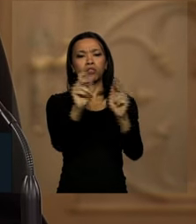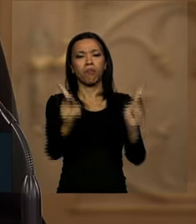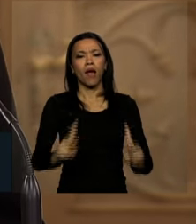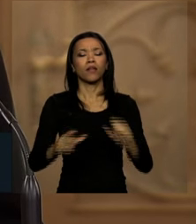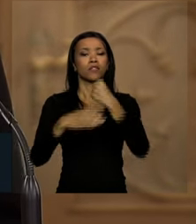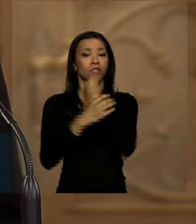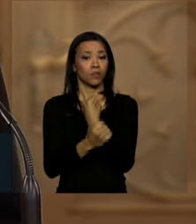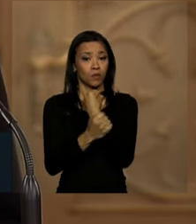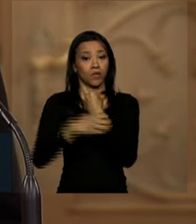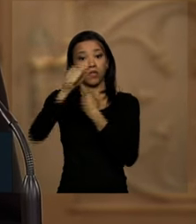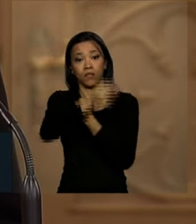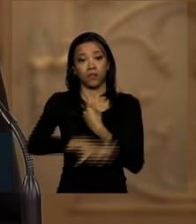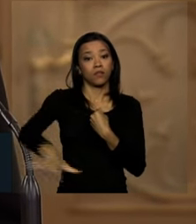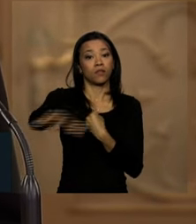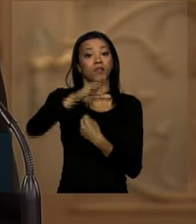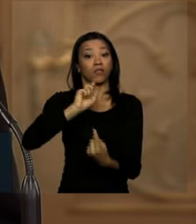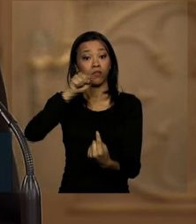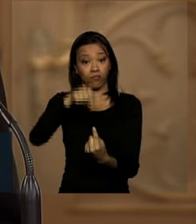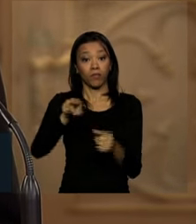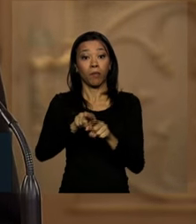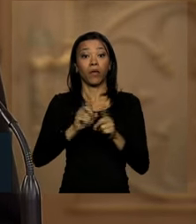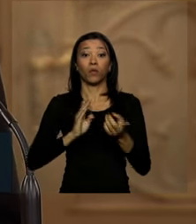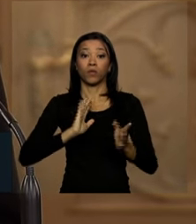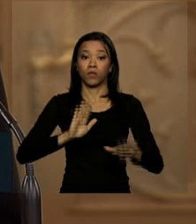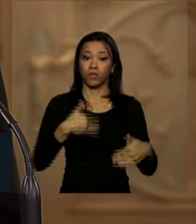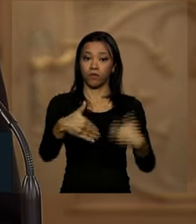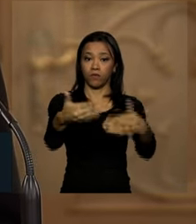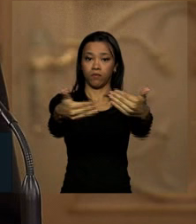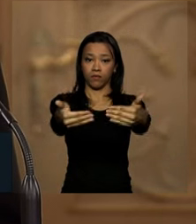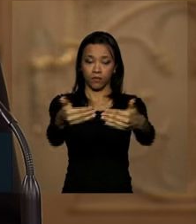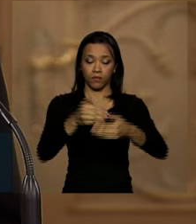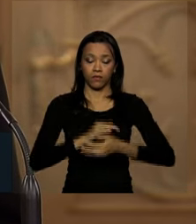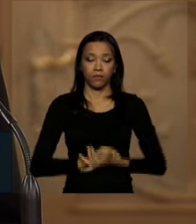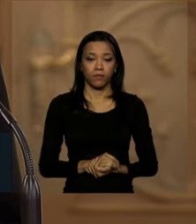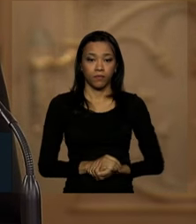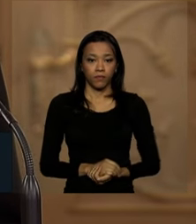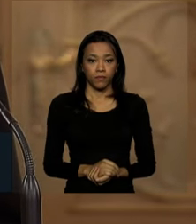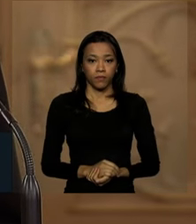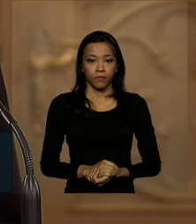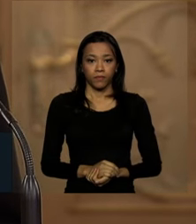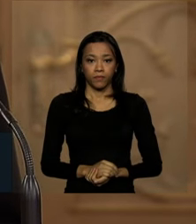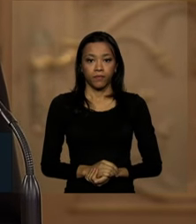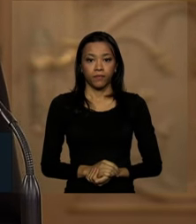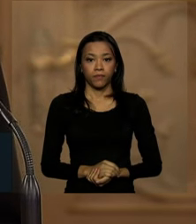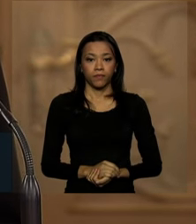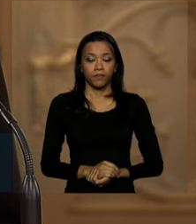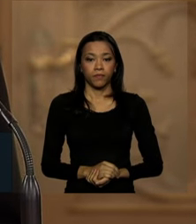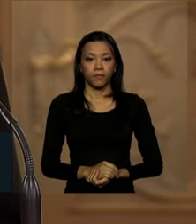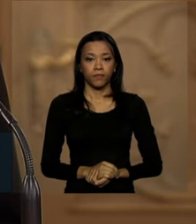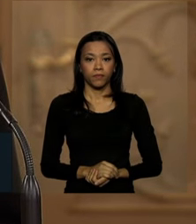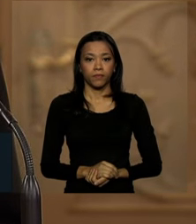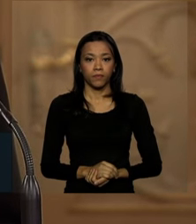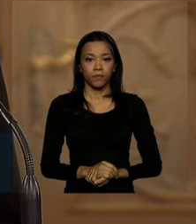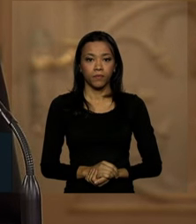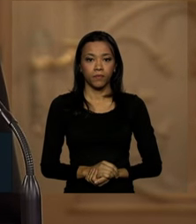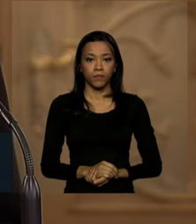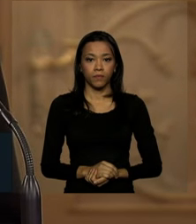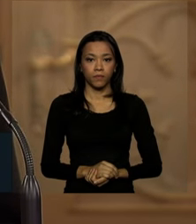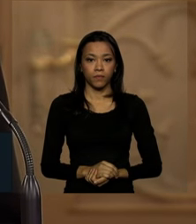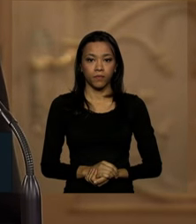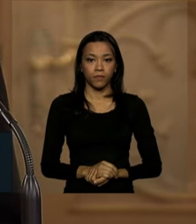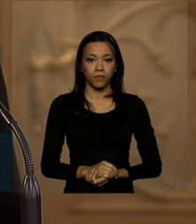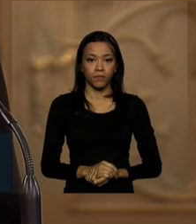coletiva e desenvolvimento. We agree on the need to work together to build a world of peace, collective security